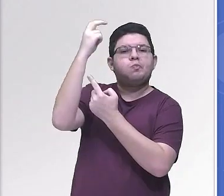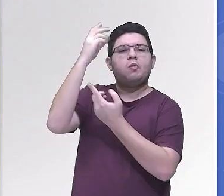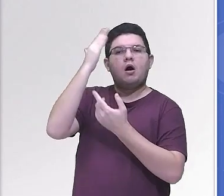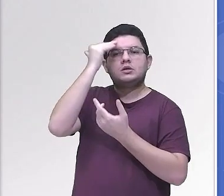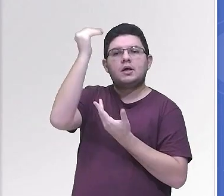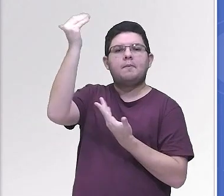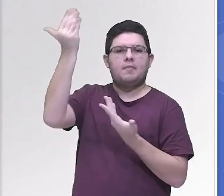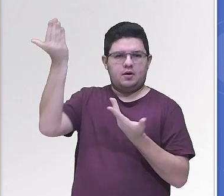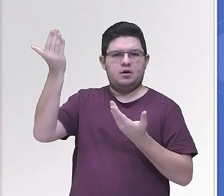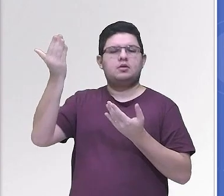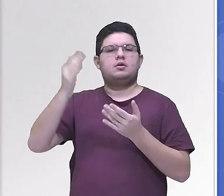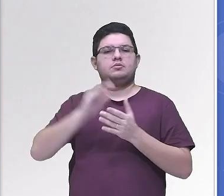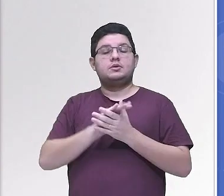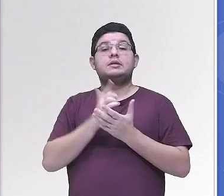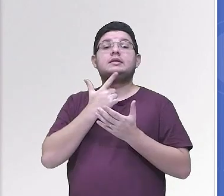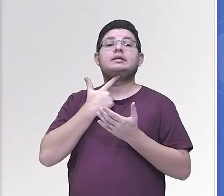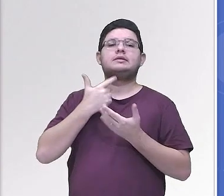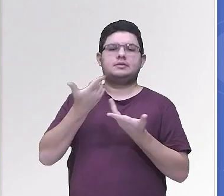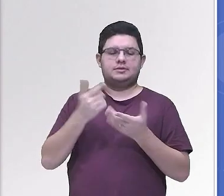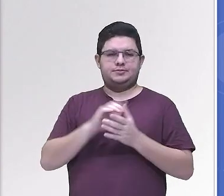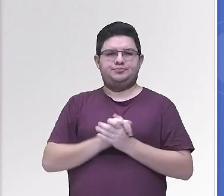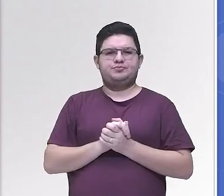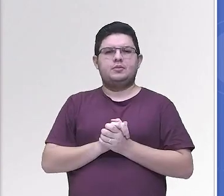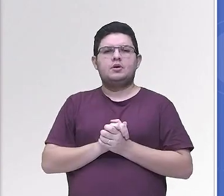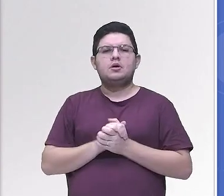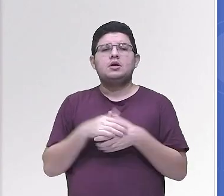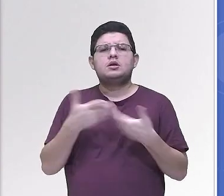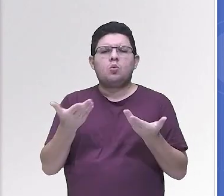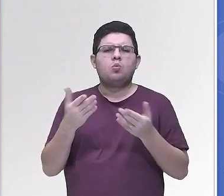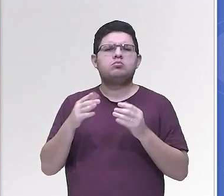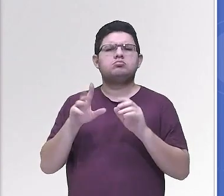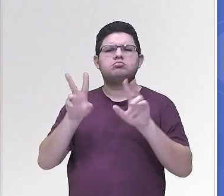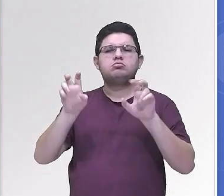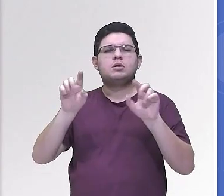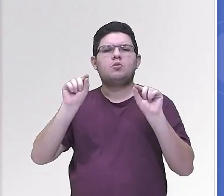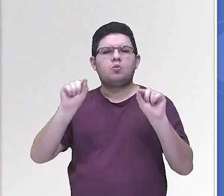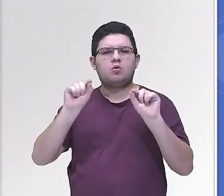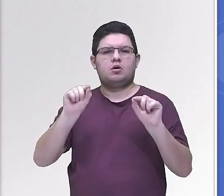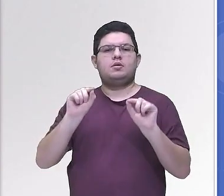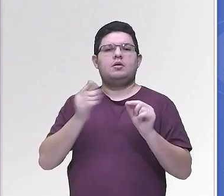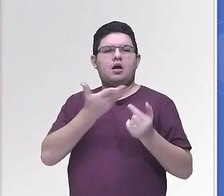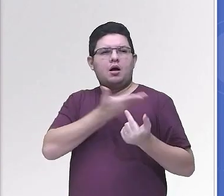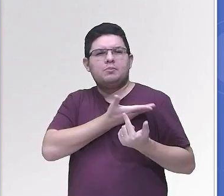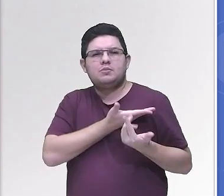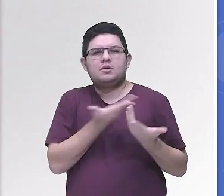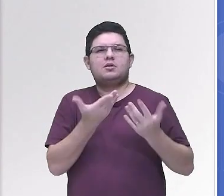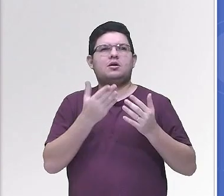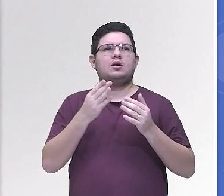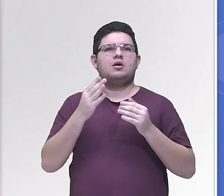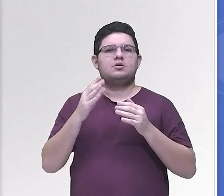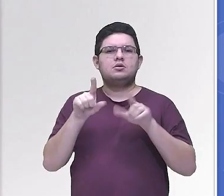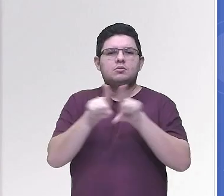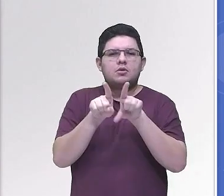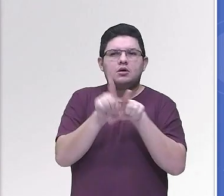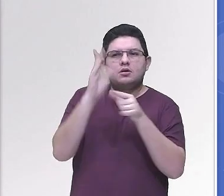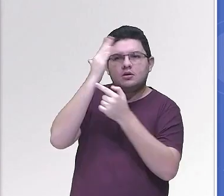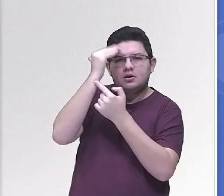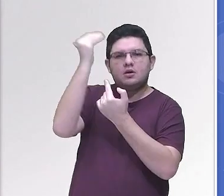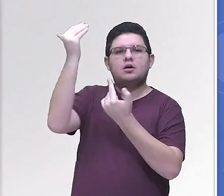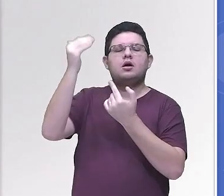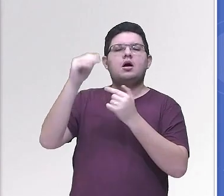sofia, da amizade, eu estou me remetendo a um mundo grego antigo, aonde a filosofia vai